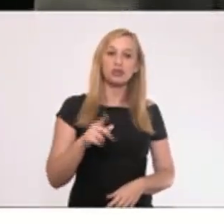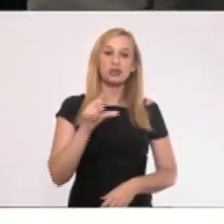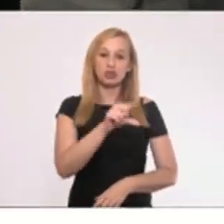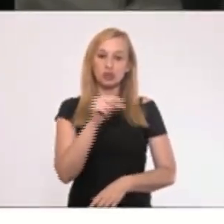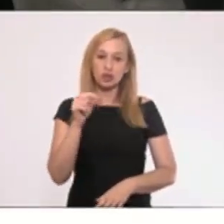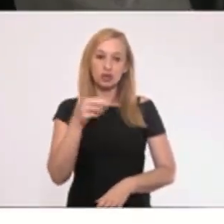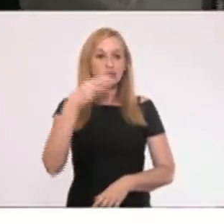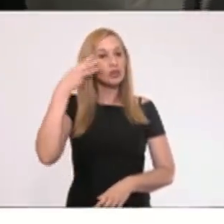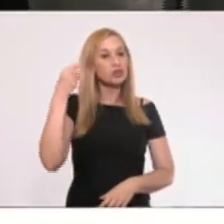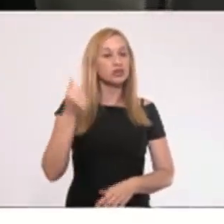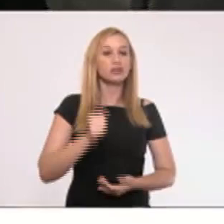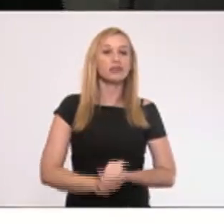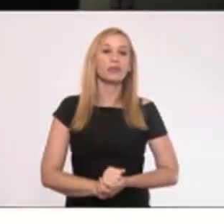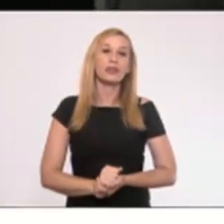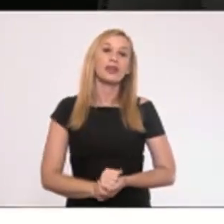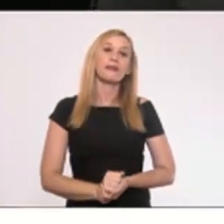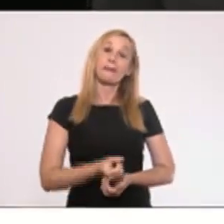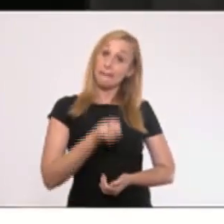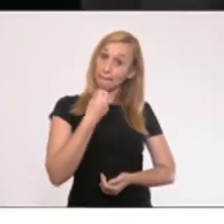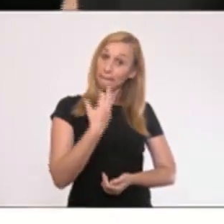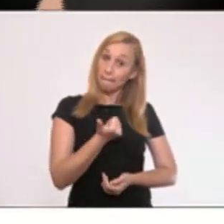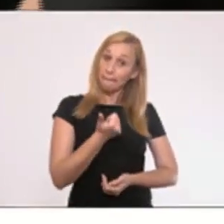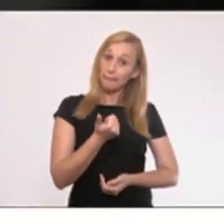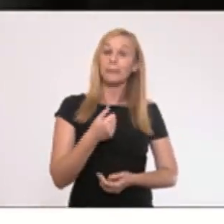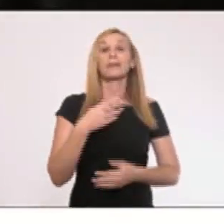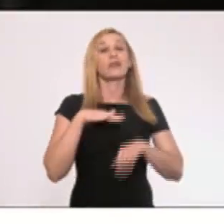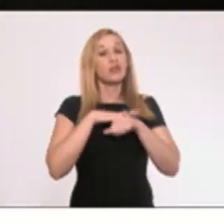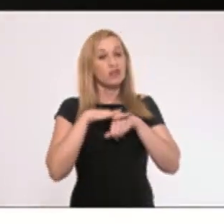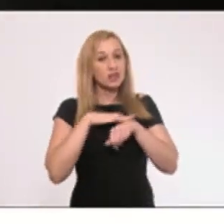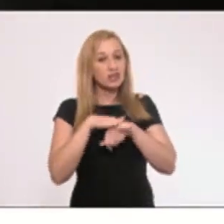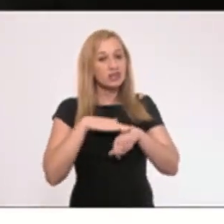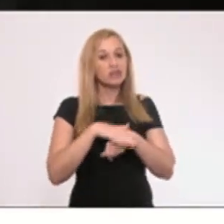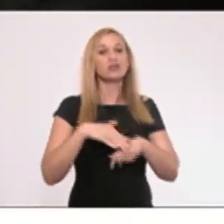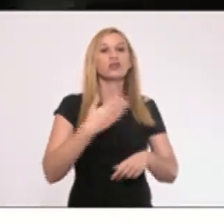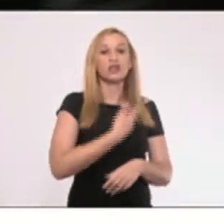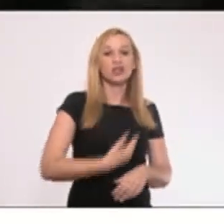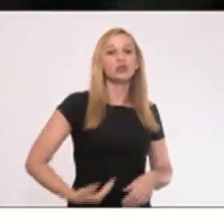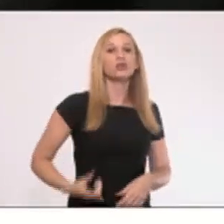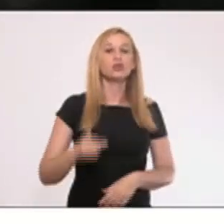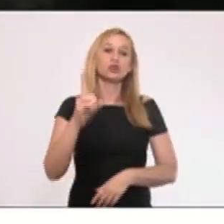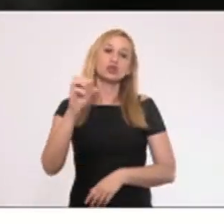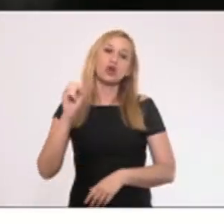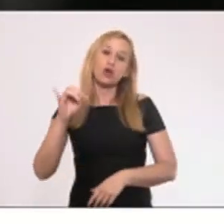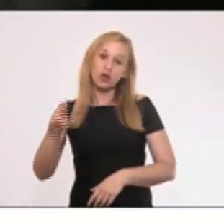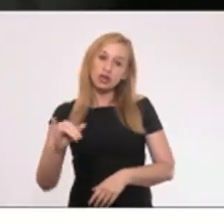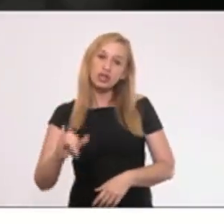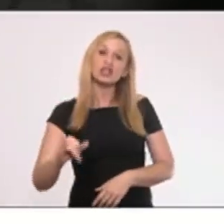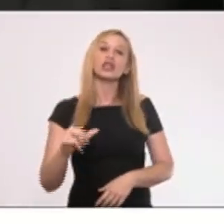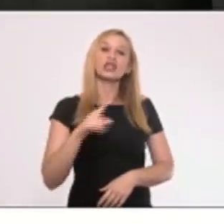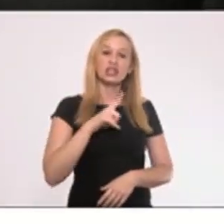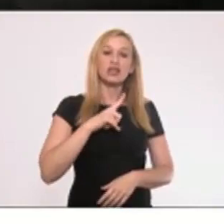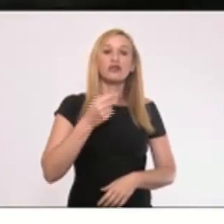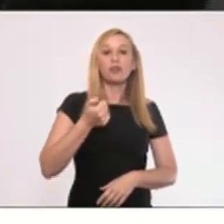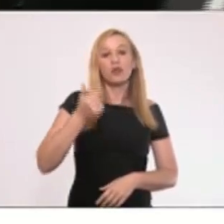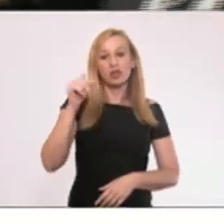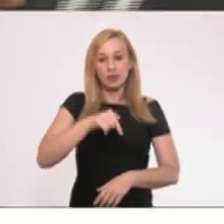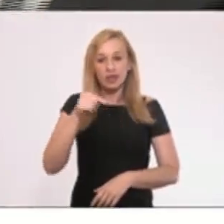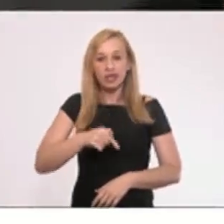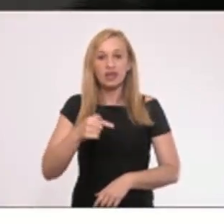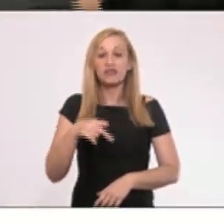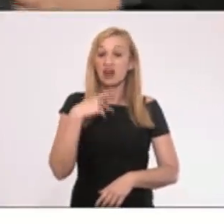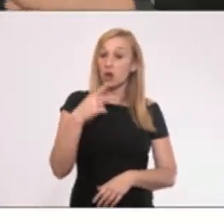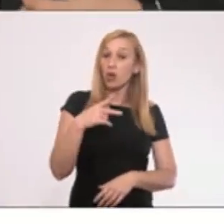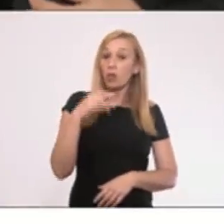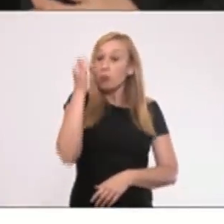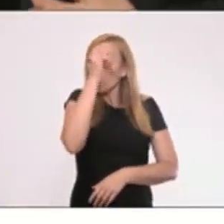Ótimo. Convergiram muito bem, falando do governador Dória, que eu tive até há pouco tempo com ele, um cara muito preparado, mas falou